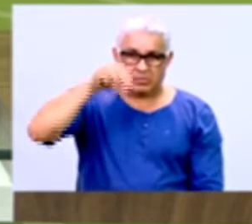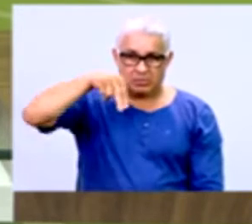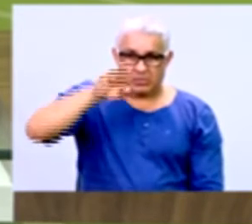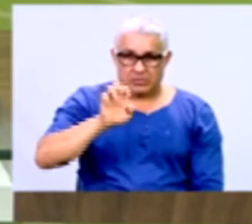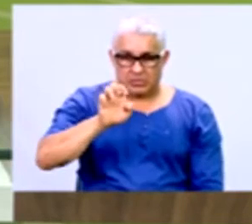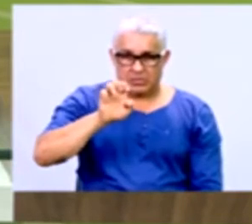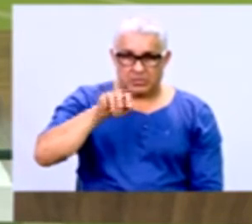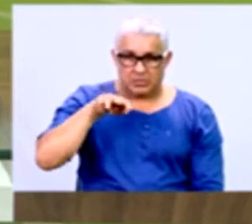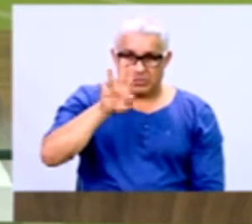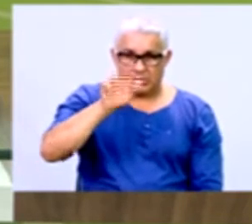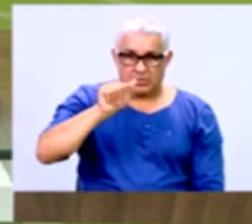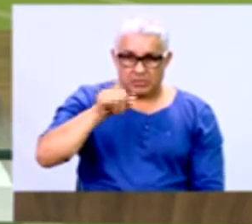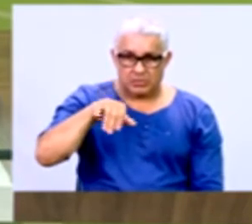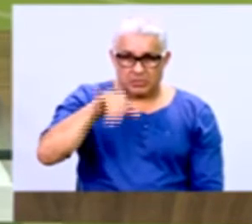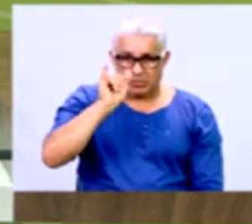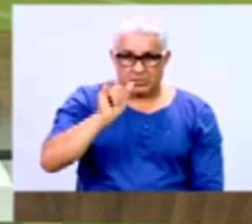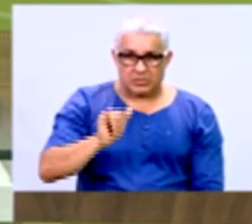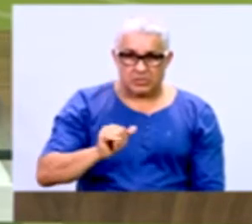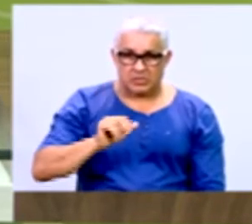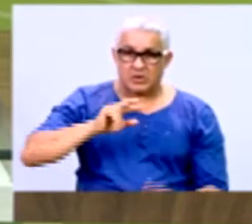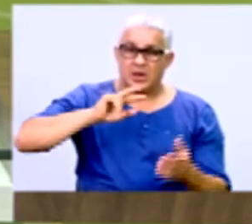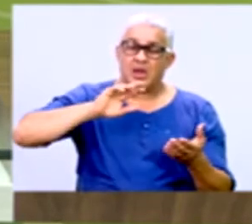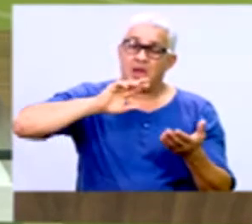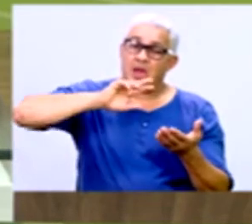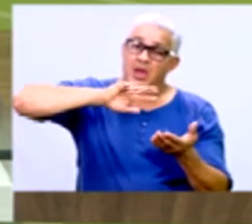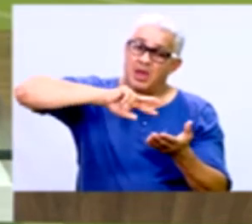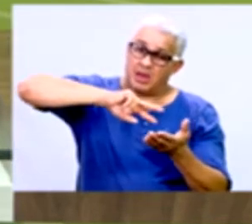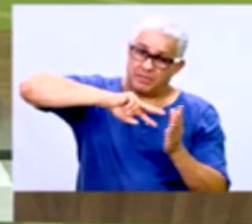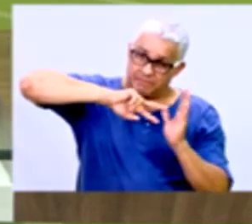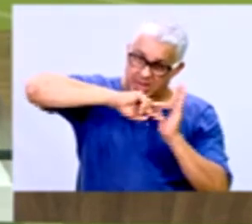como a gente for podendo traduzir ao pé da letra,